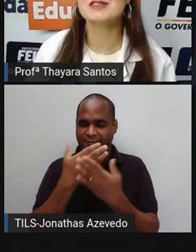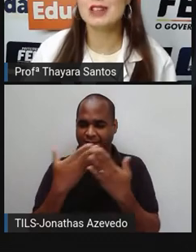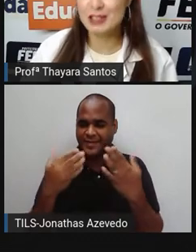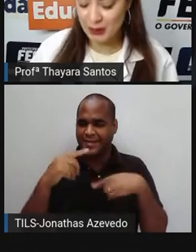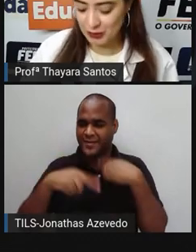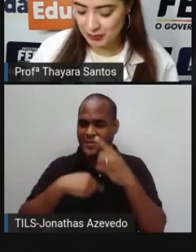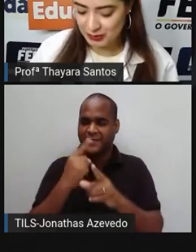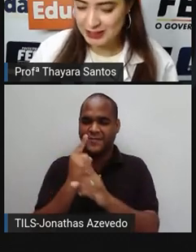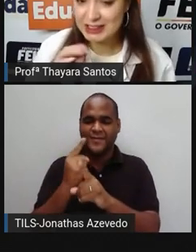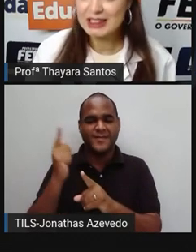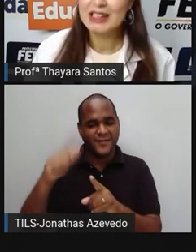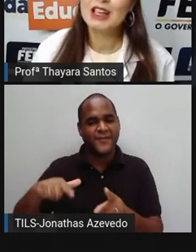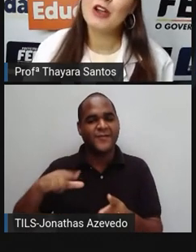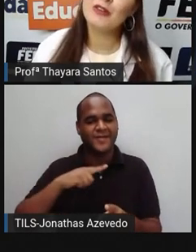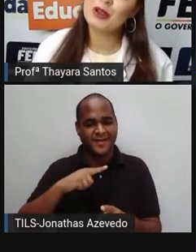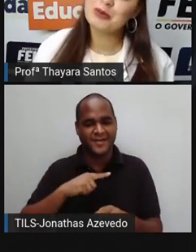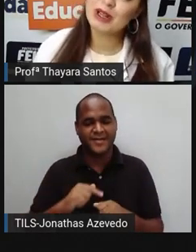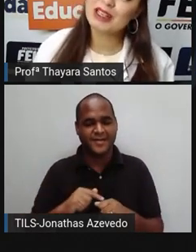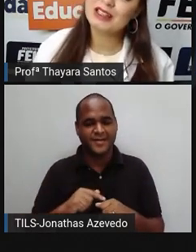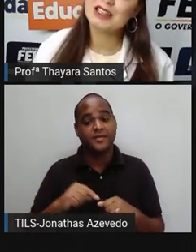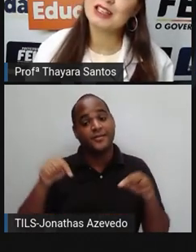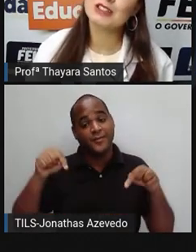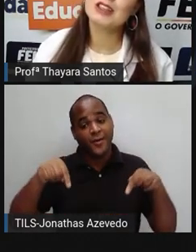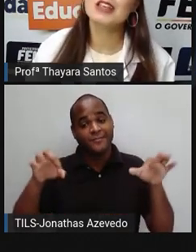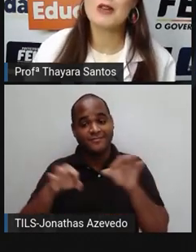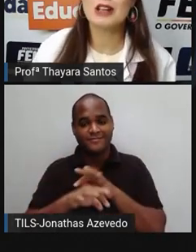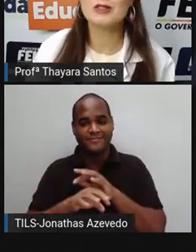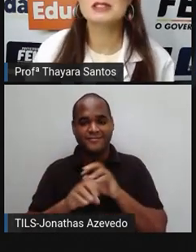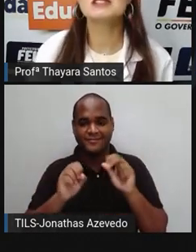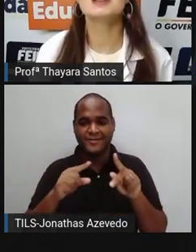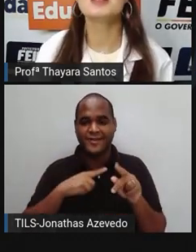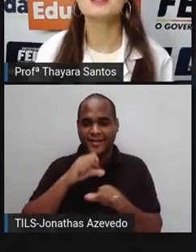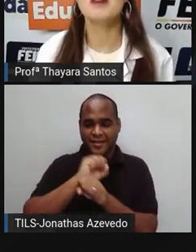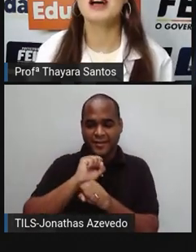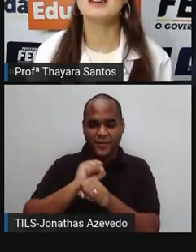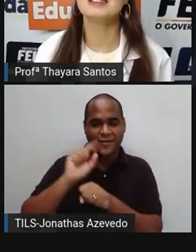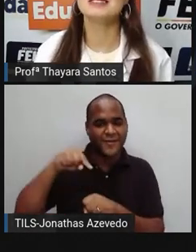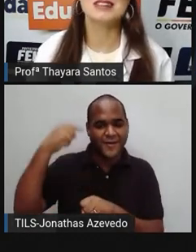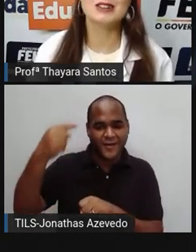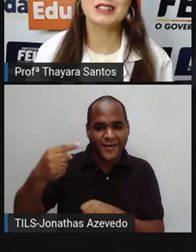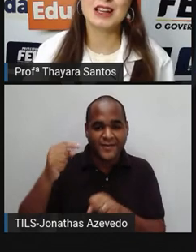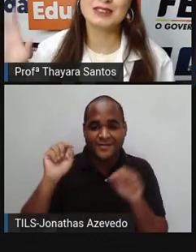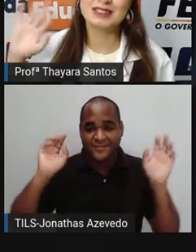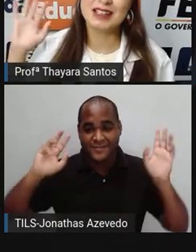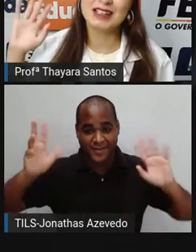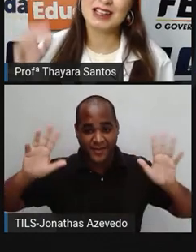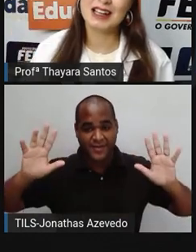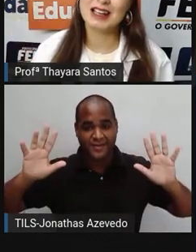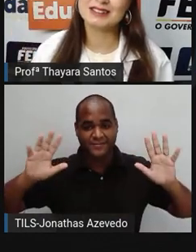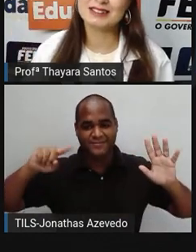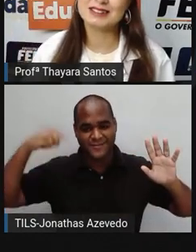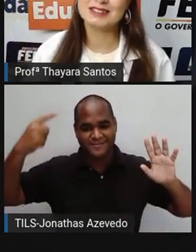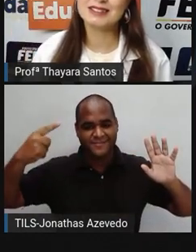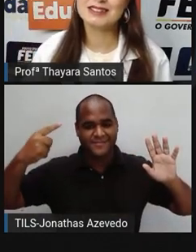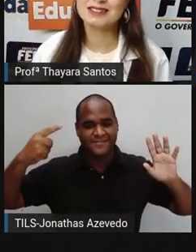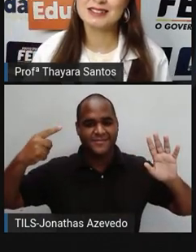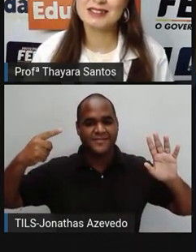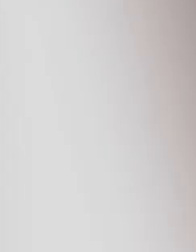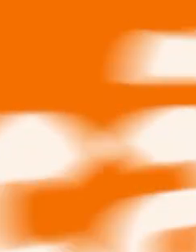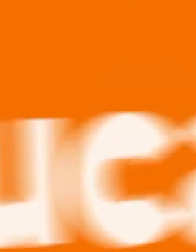daqui a pouco a gente se ver de novo eu fico por aqui gente e aguardo vocês na próxima aula tchau tchau até lá